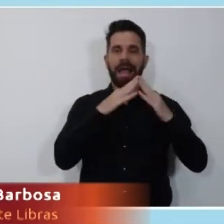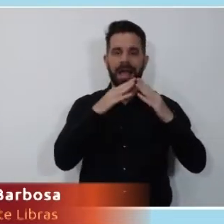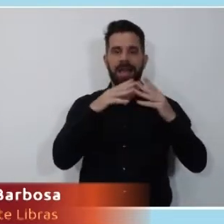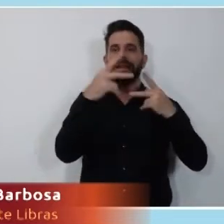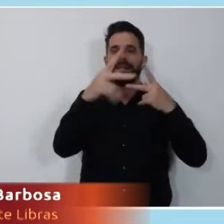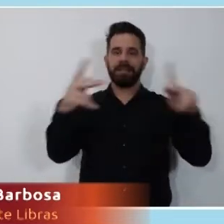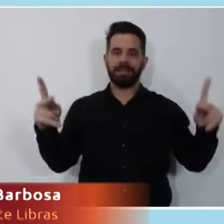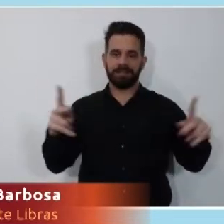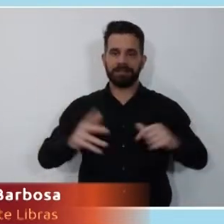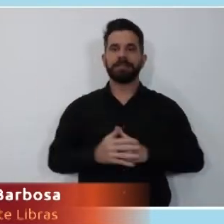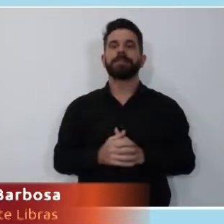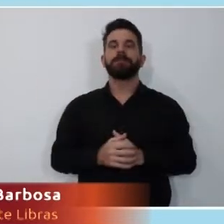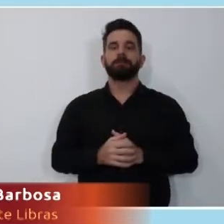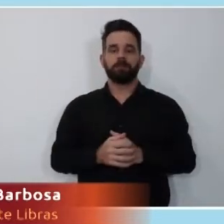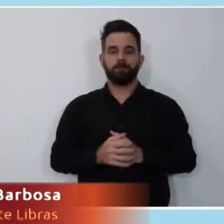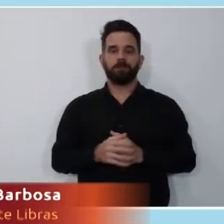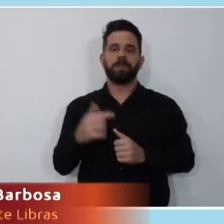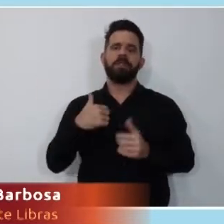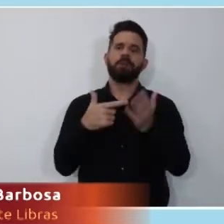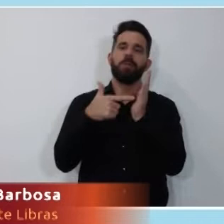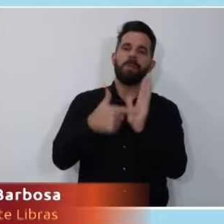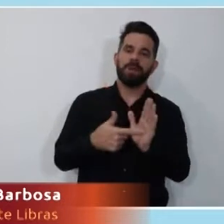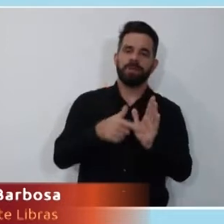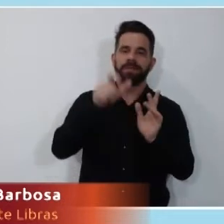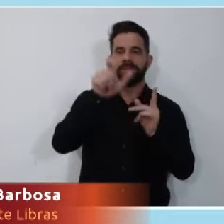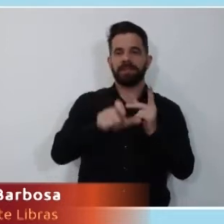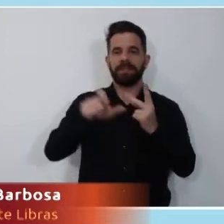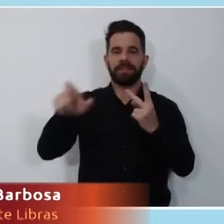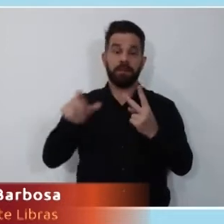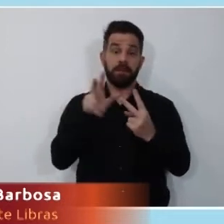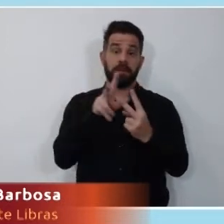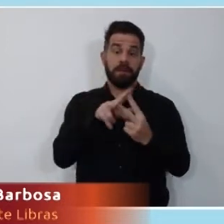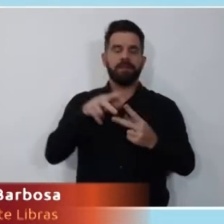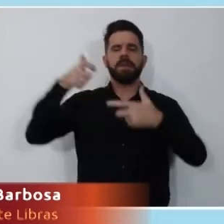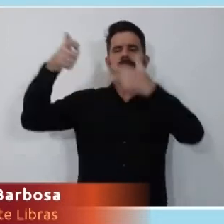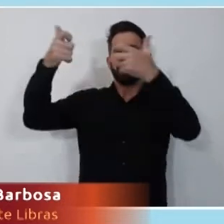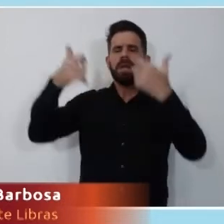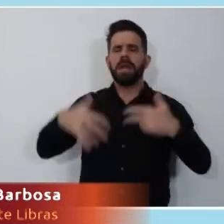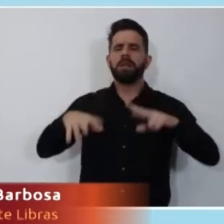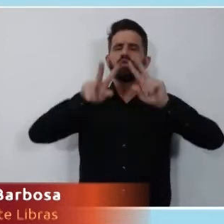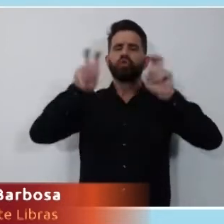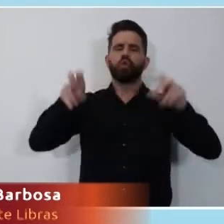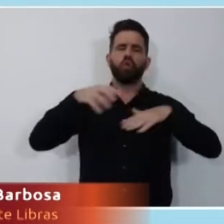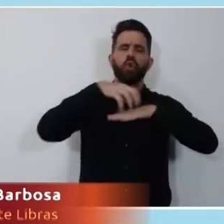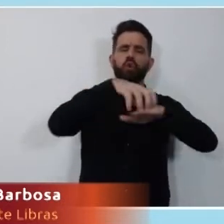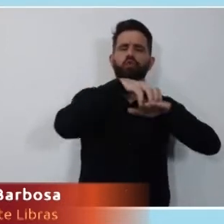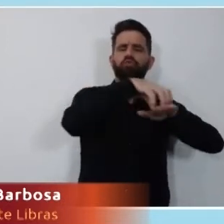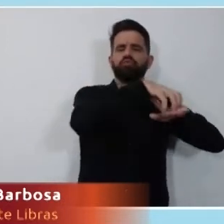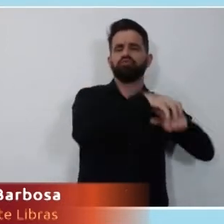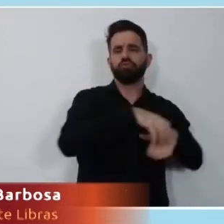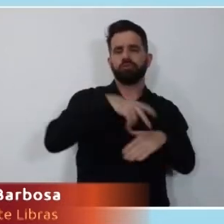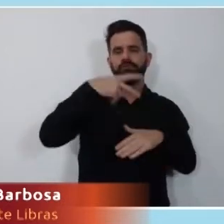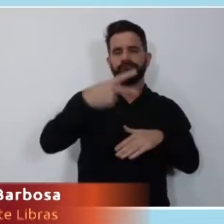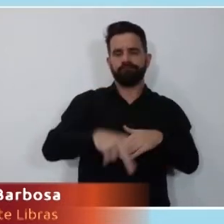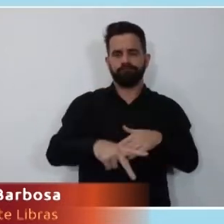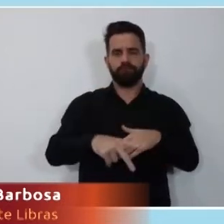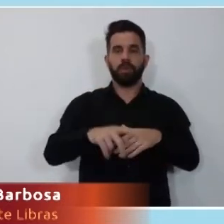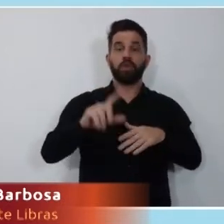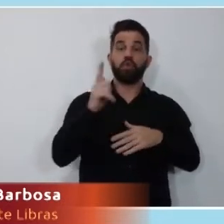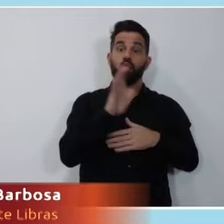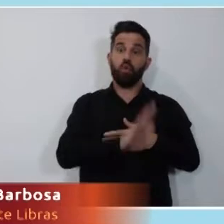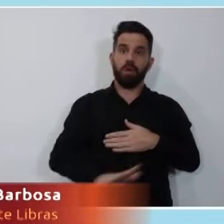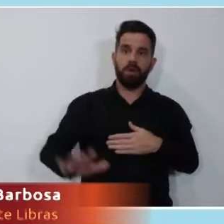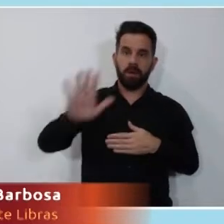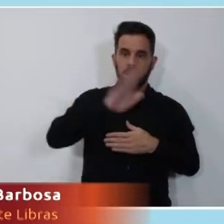você, então, que vão nos ajudar a entender um pouco mais sobre mobilidade urbana na cidade de Goiânia. Nosso primeiro convidado é o